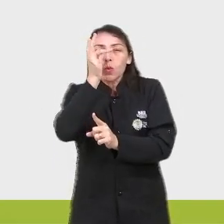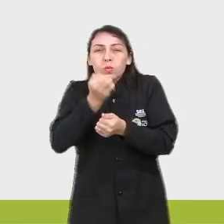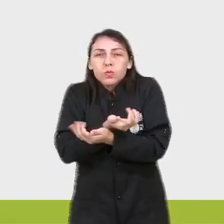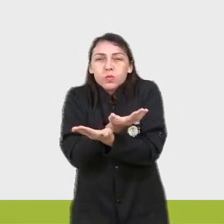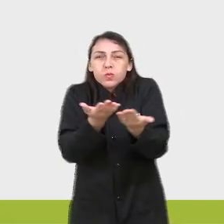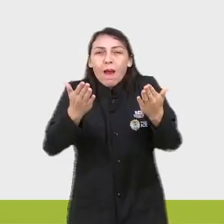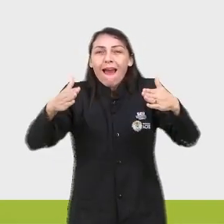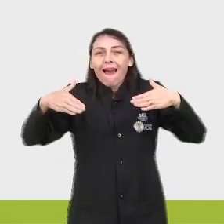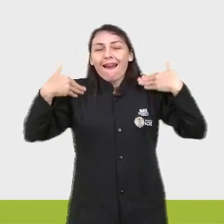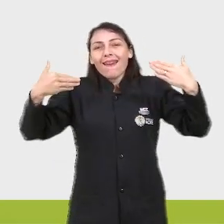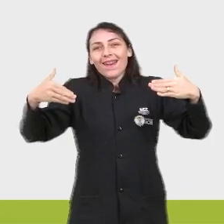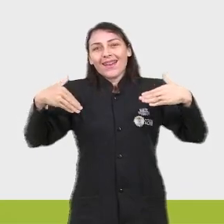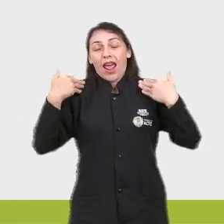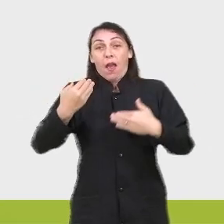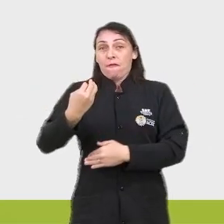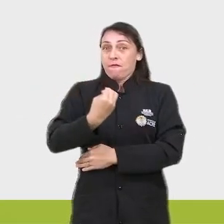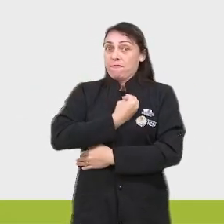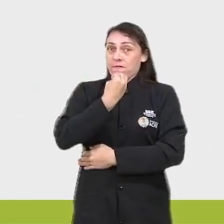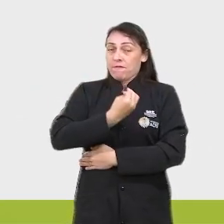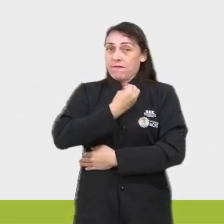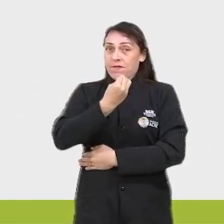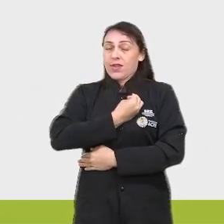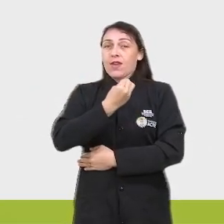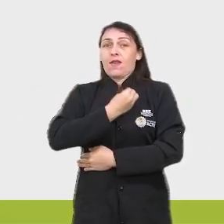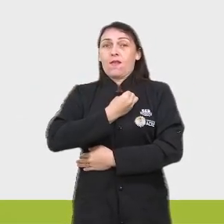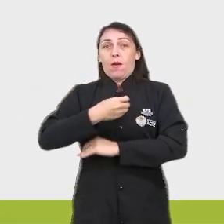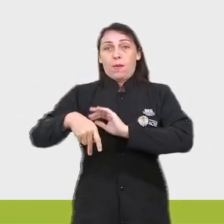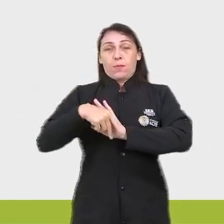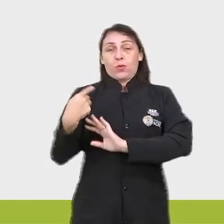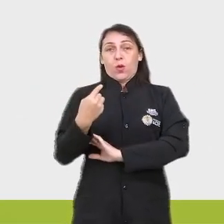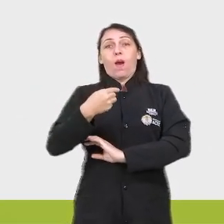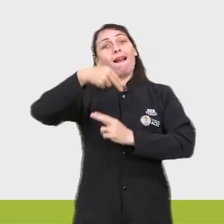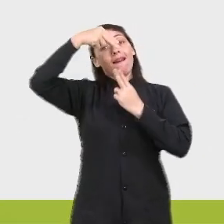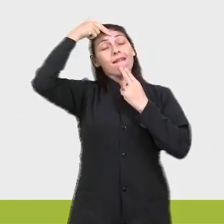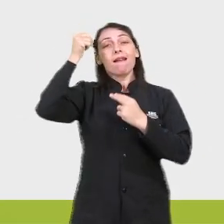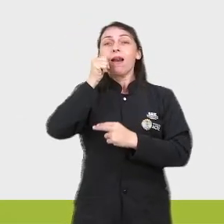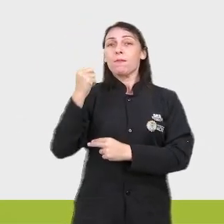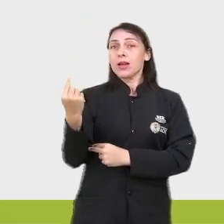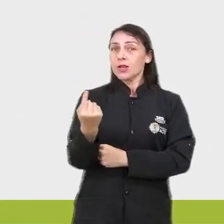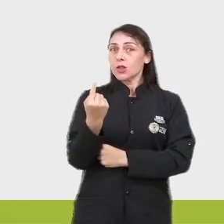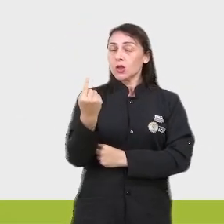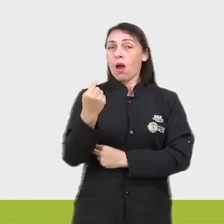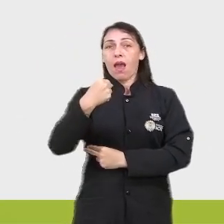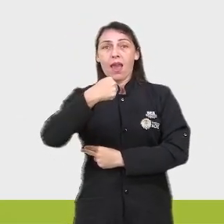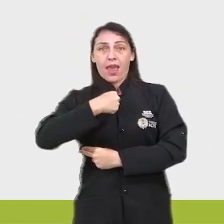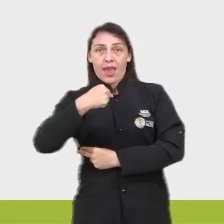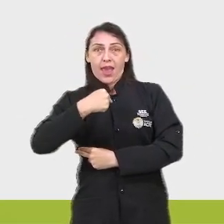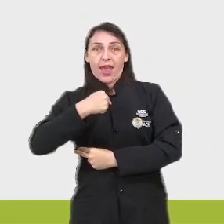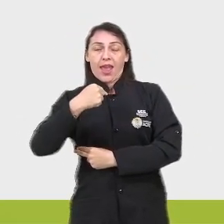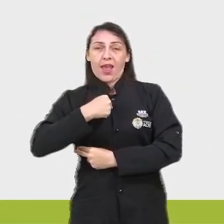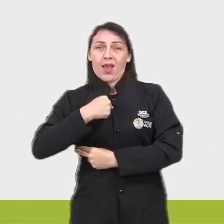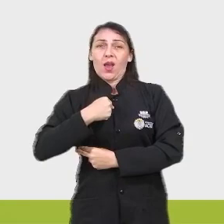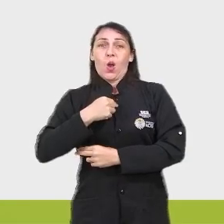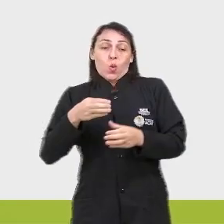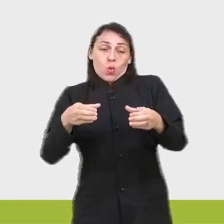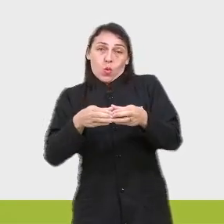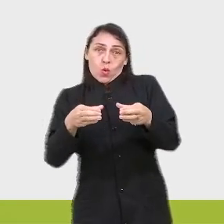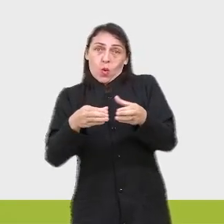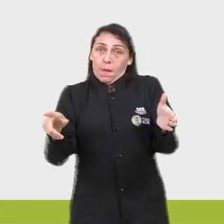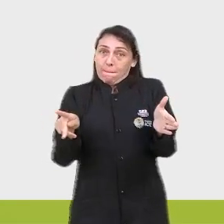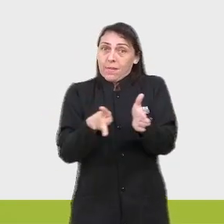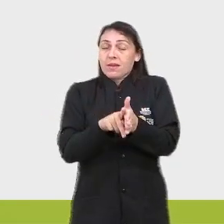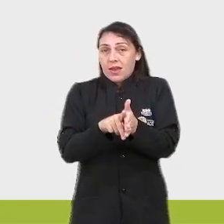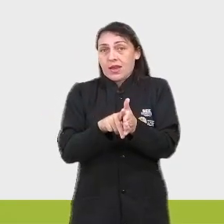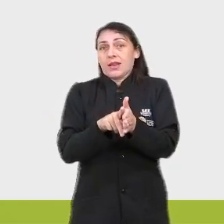de alegría. Y vivo por mi cuenta, cabra sola, que yo a ningún rebaño